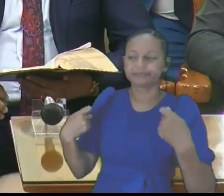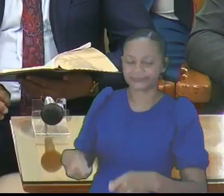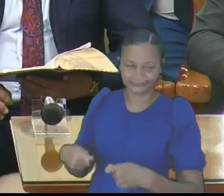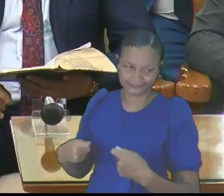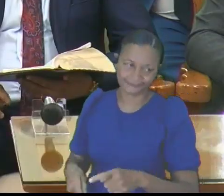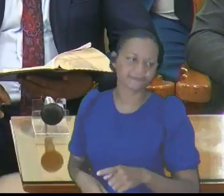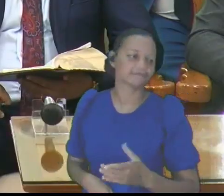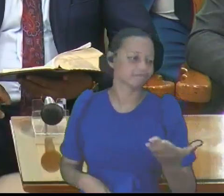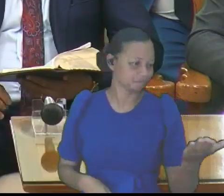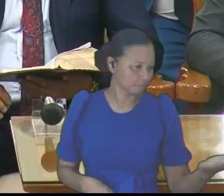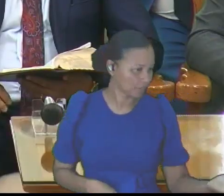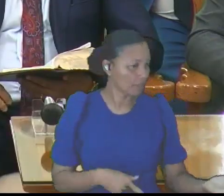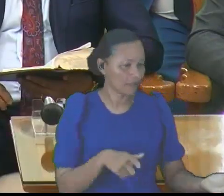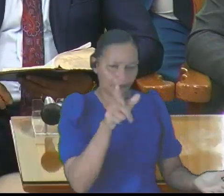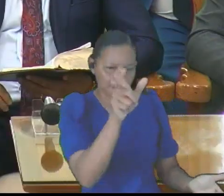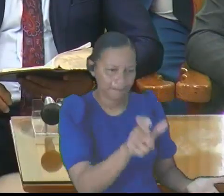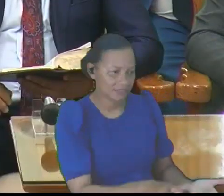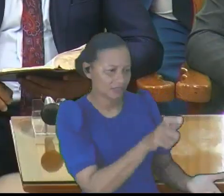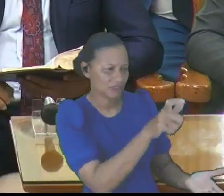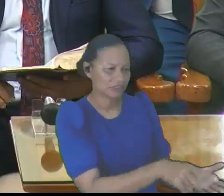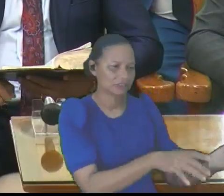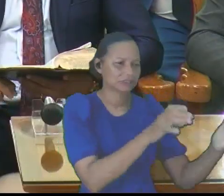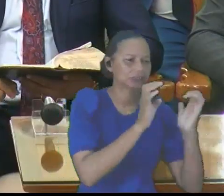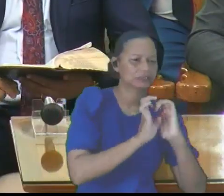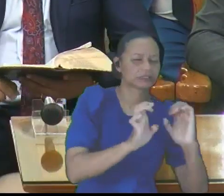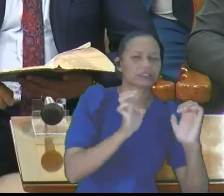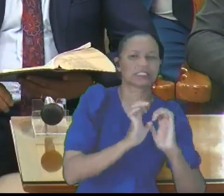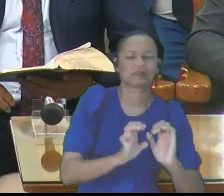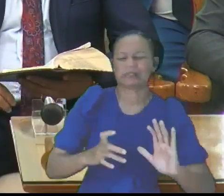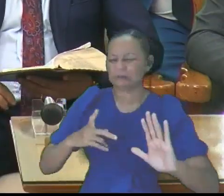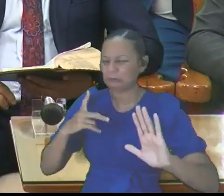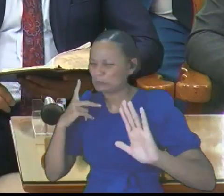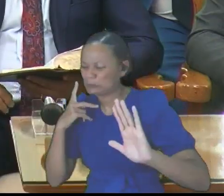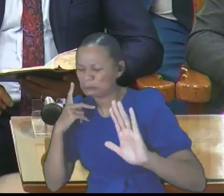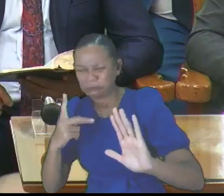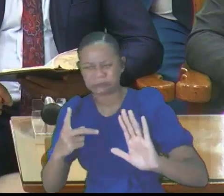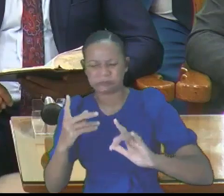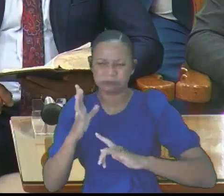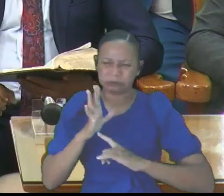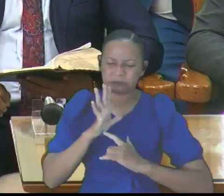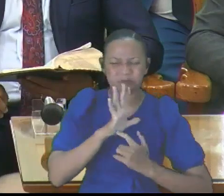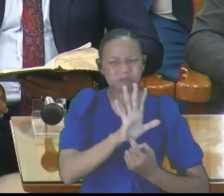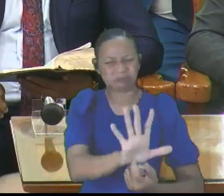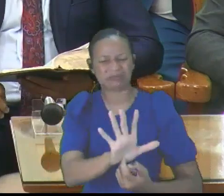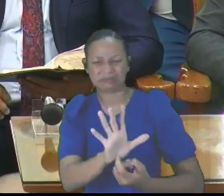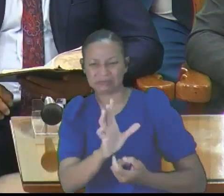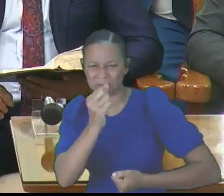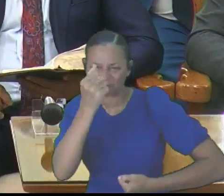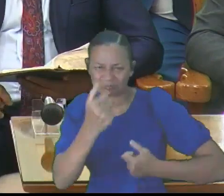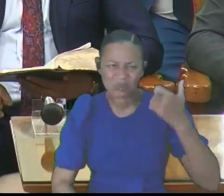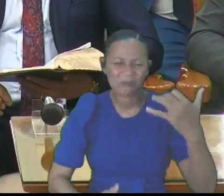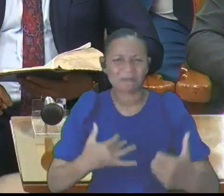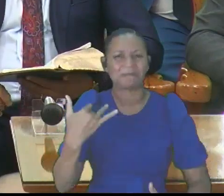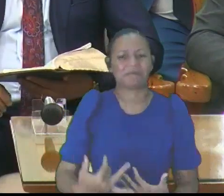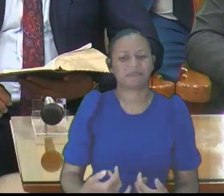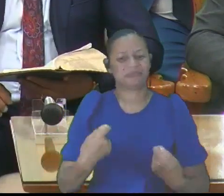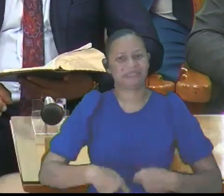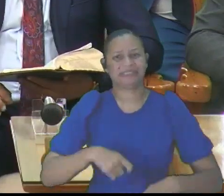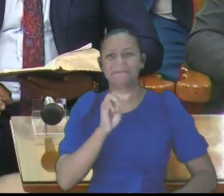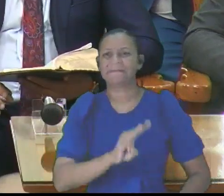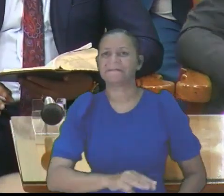você precisa de profeta, aquela pessoa que dá aquela palavra profética revelada no culto. Você precisa de